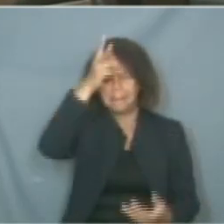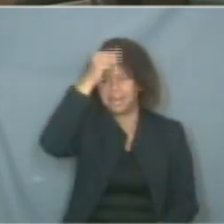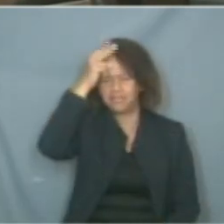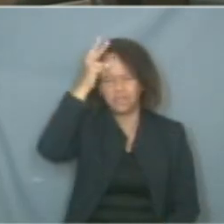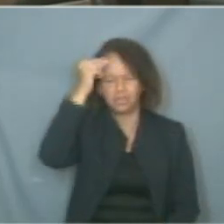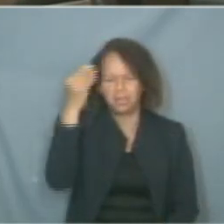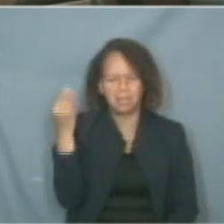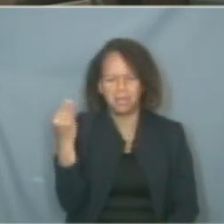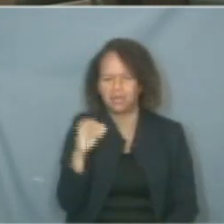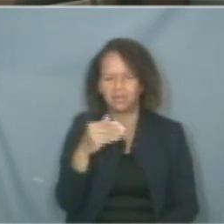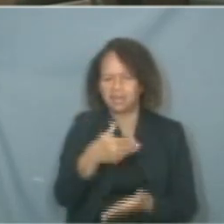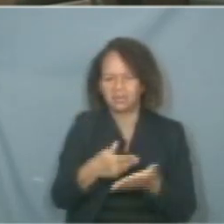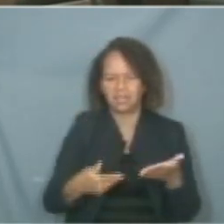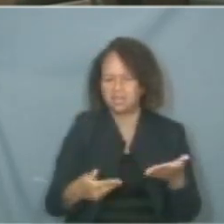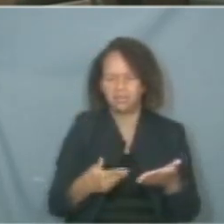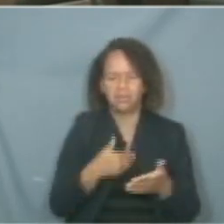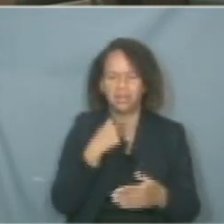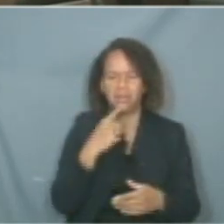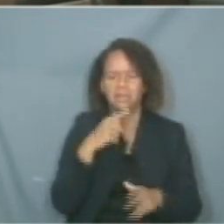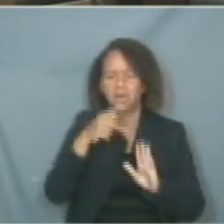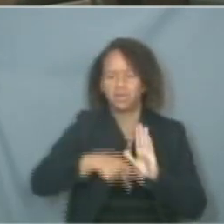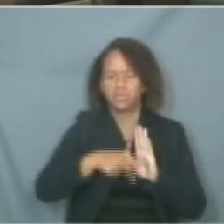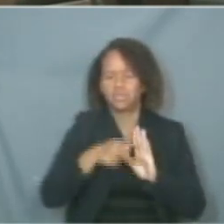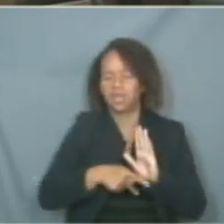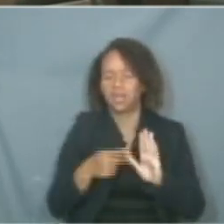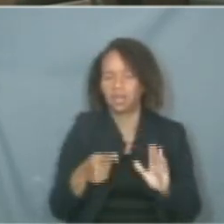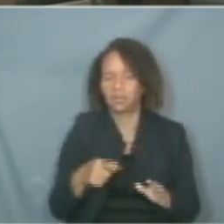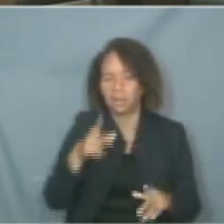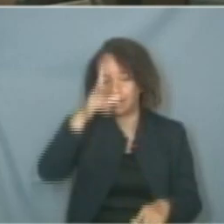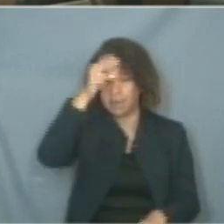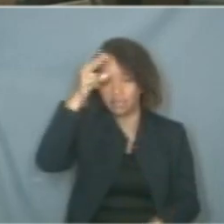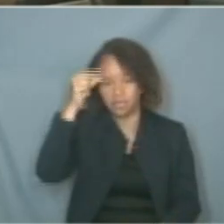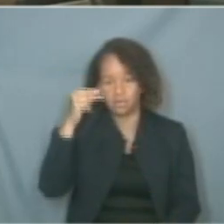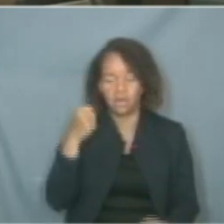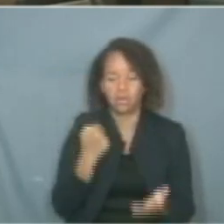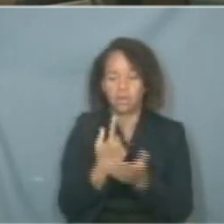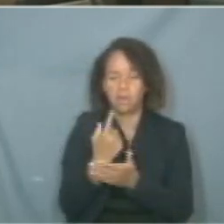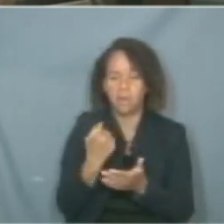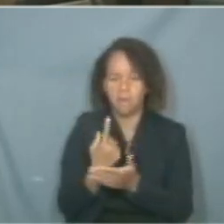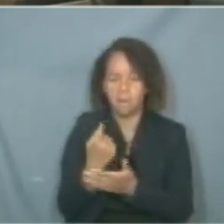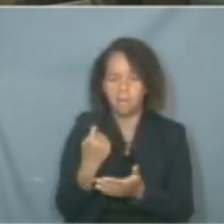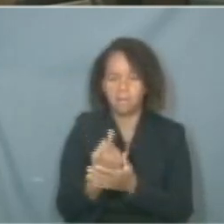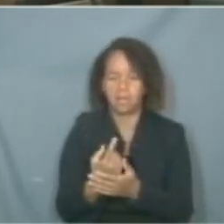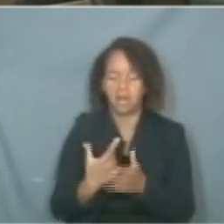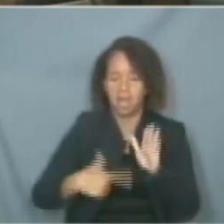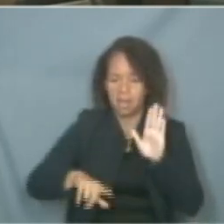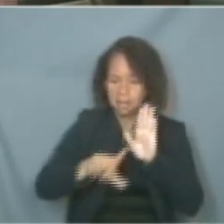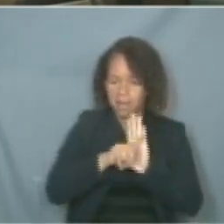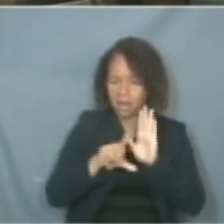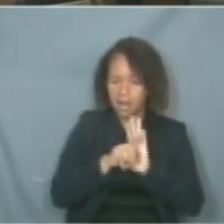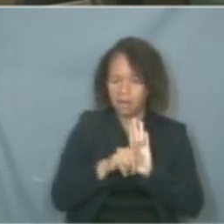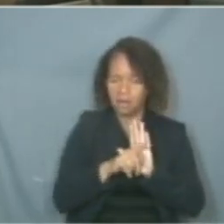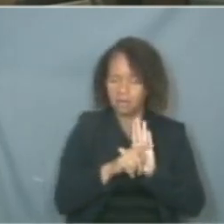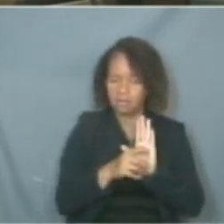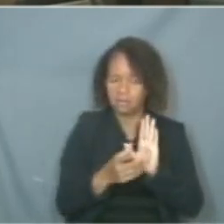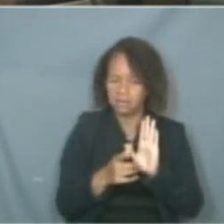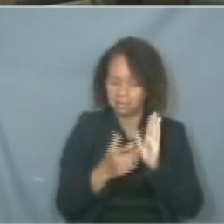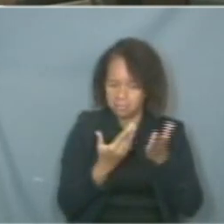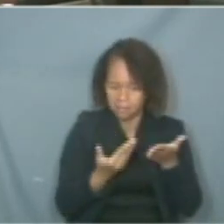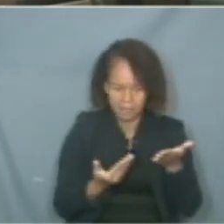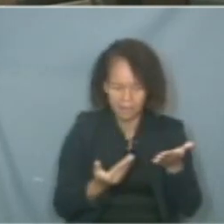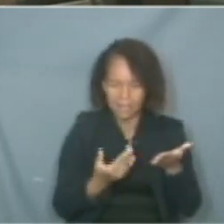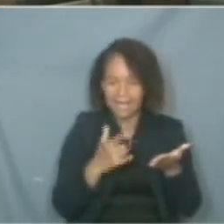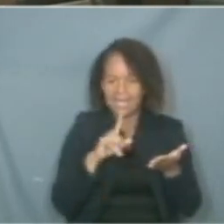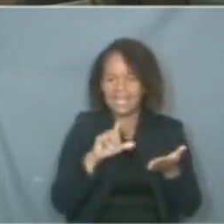tem que botar a forma de contratação em nenhum projeto, que a forma de contratação das prefeituras de compra é pela lei das licitações, a lei geral